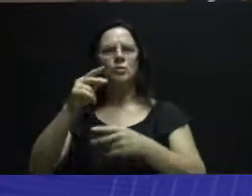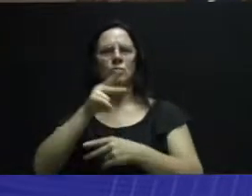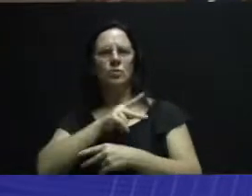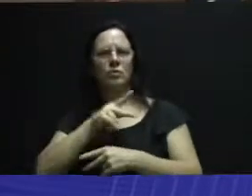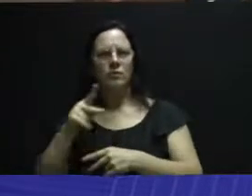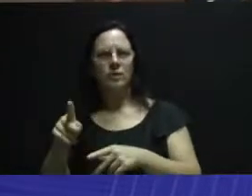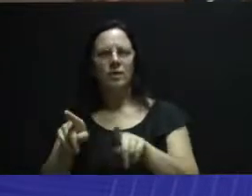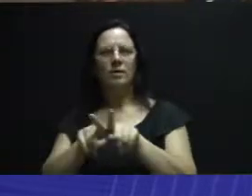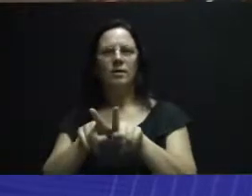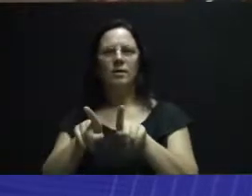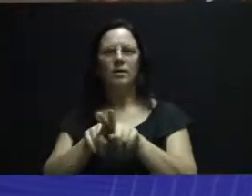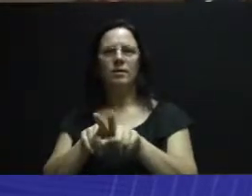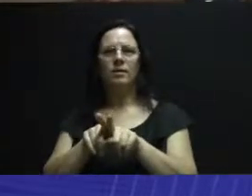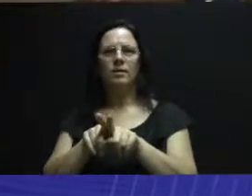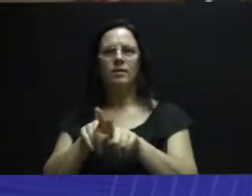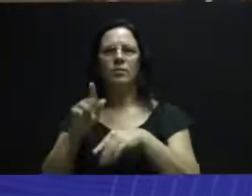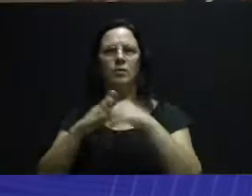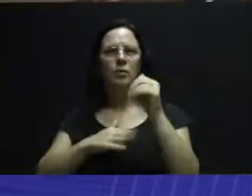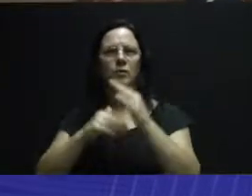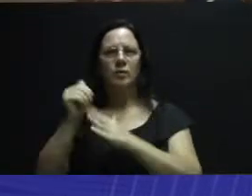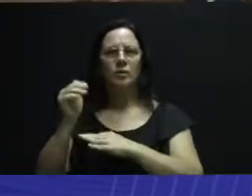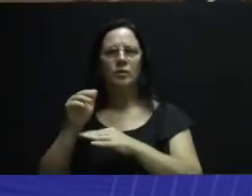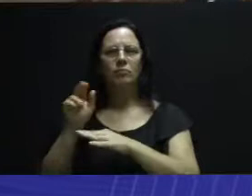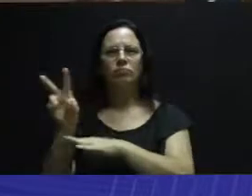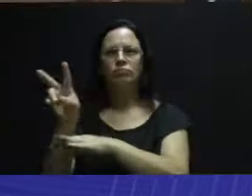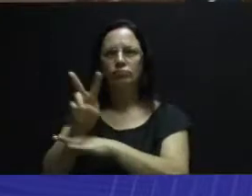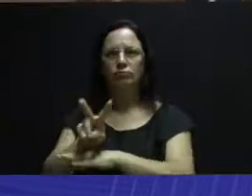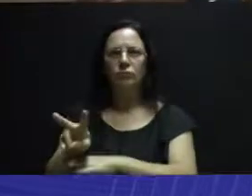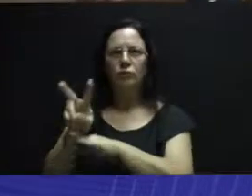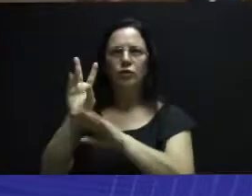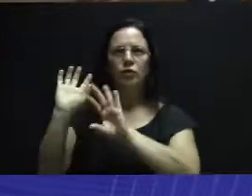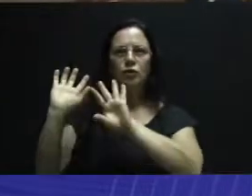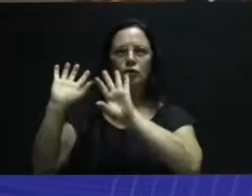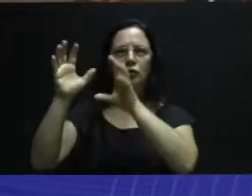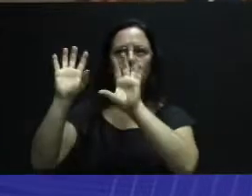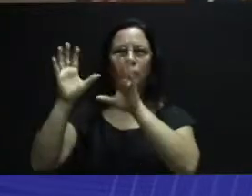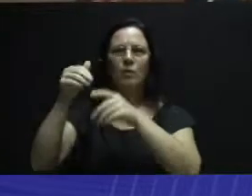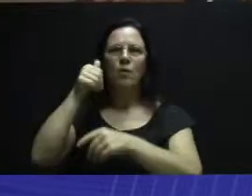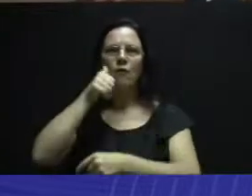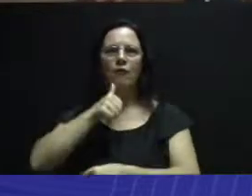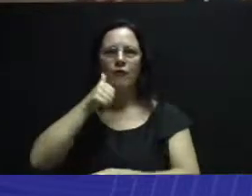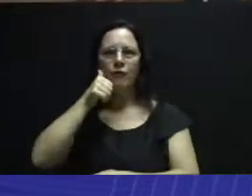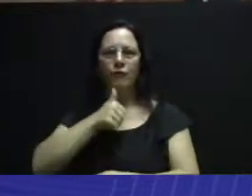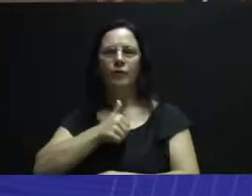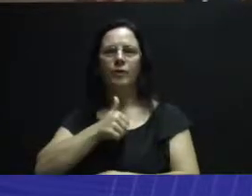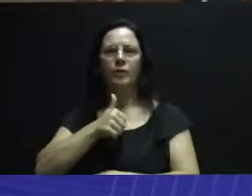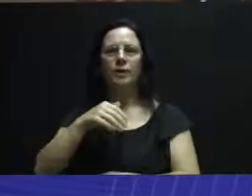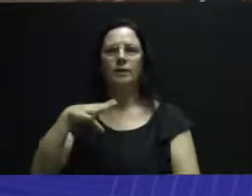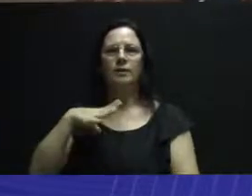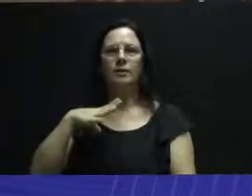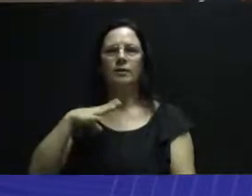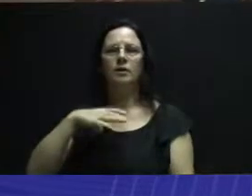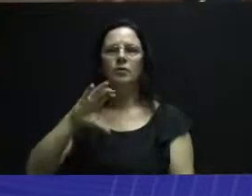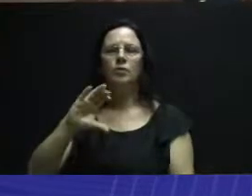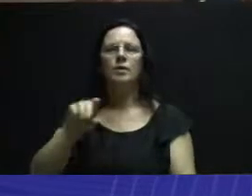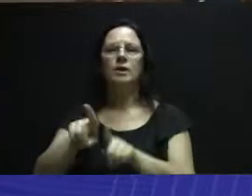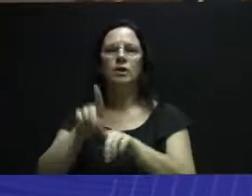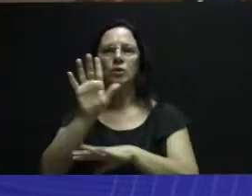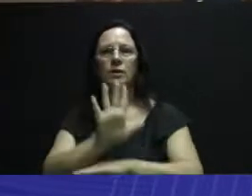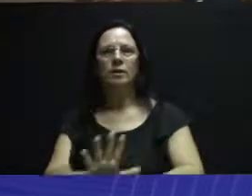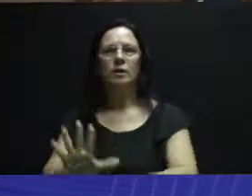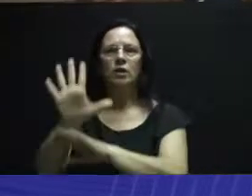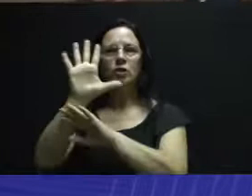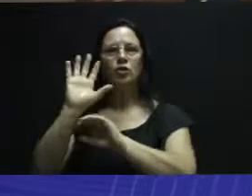o levaram a ser supervisor da equipe de voleibol feminino IAP Cubatão, na Liga Nacional